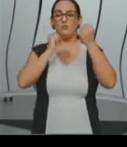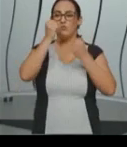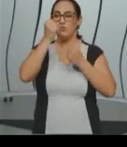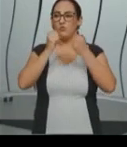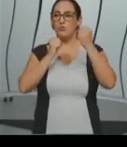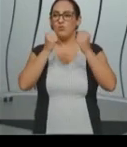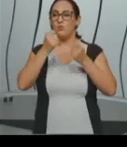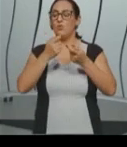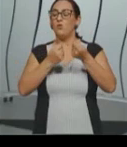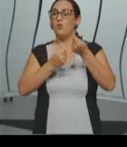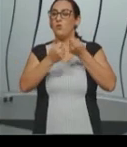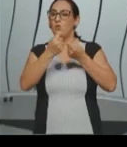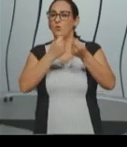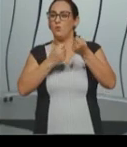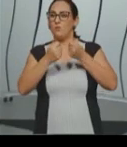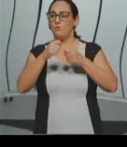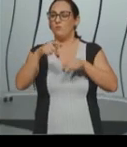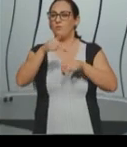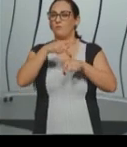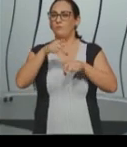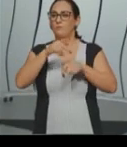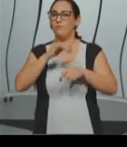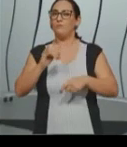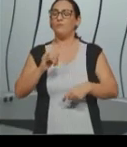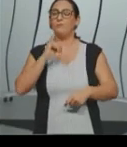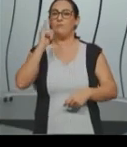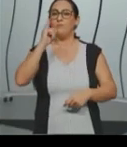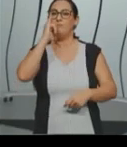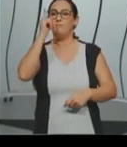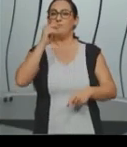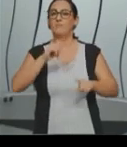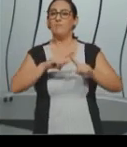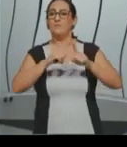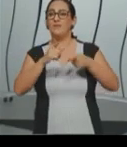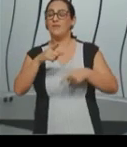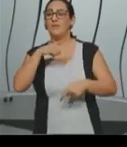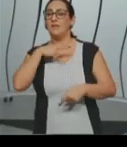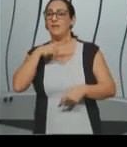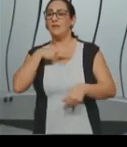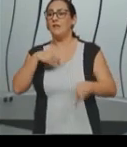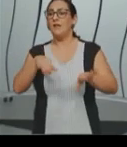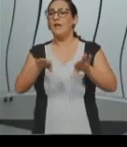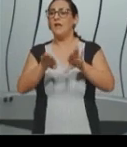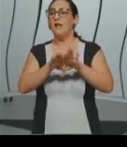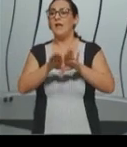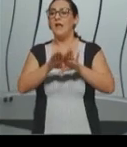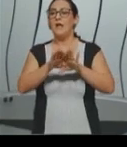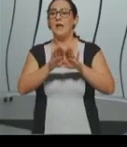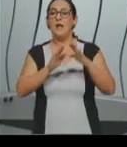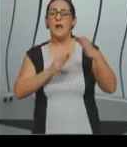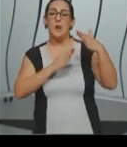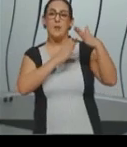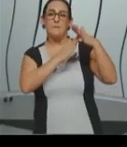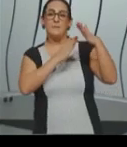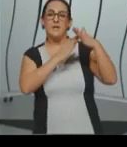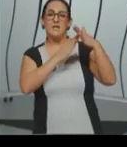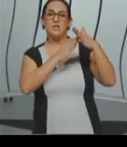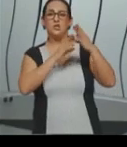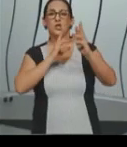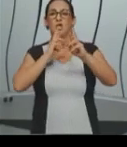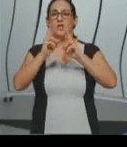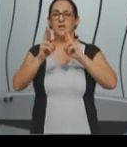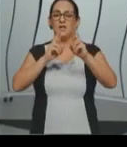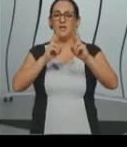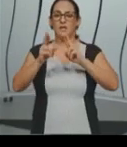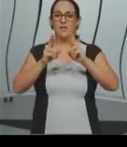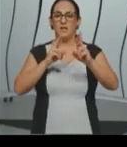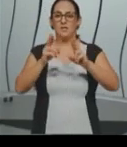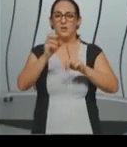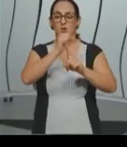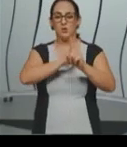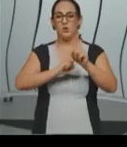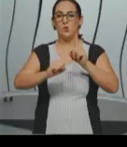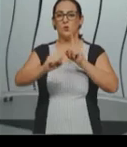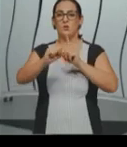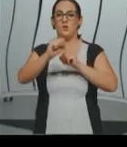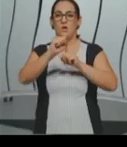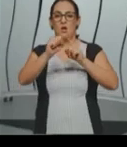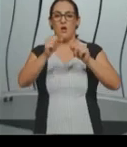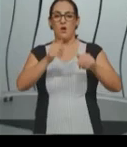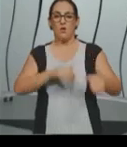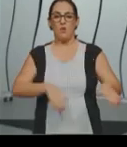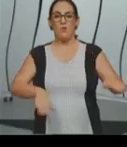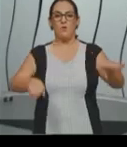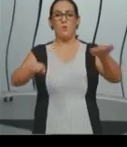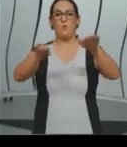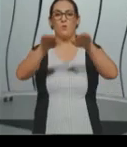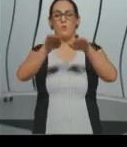do país, mas a gente tem também essa questão dessas limitações relacionadas à questão social, né? Relacionada à desigualdade, à